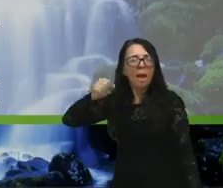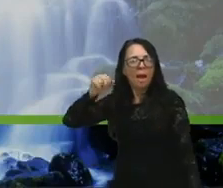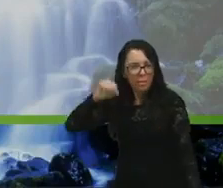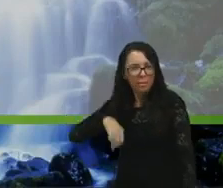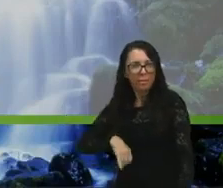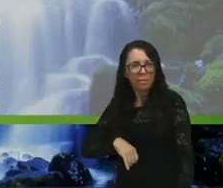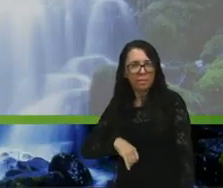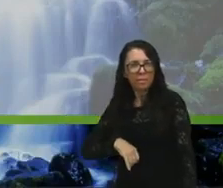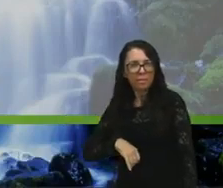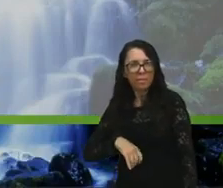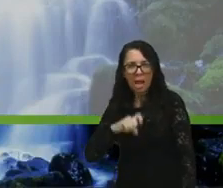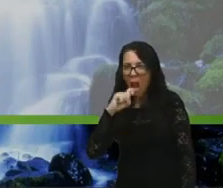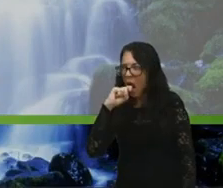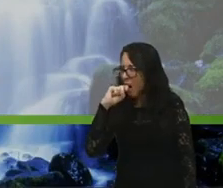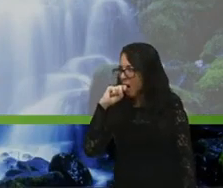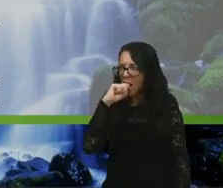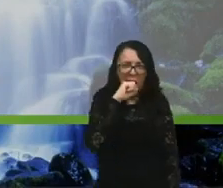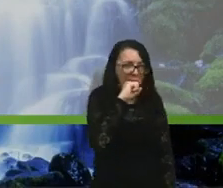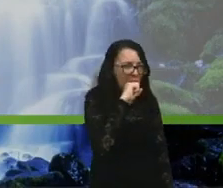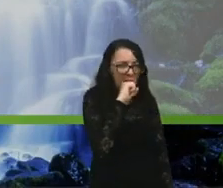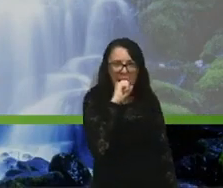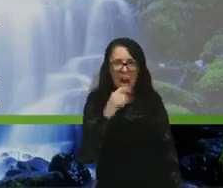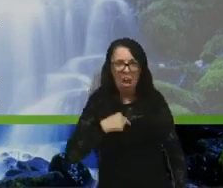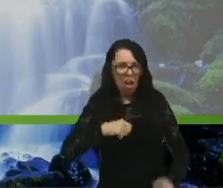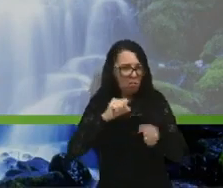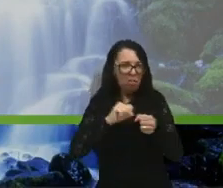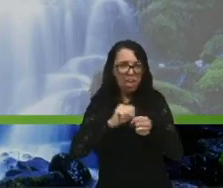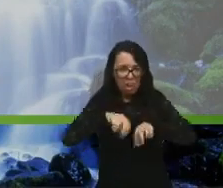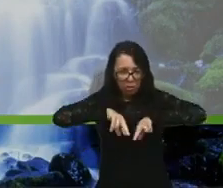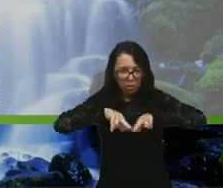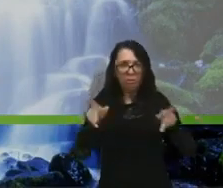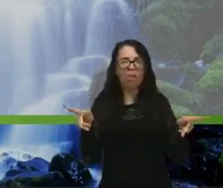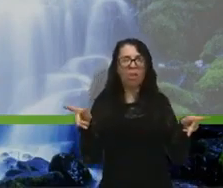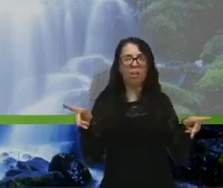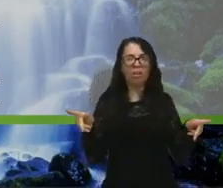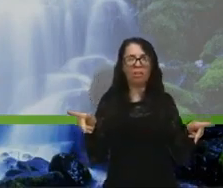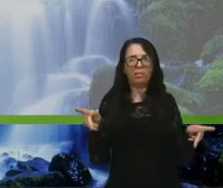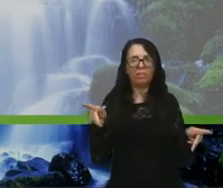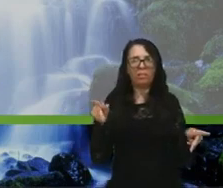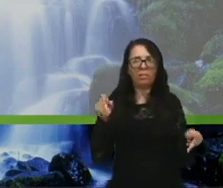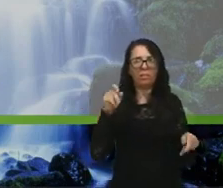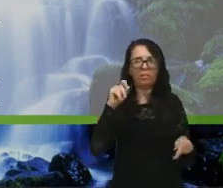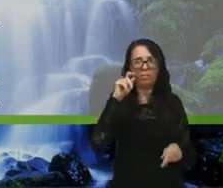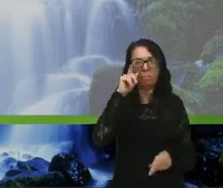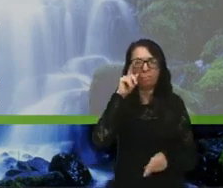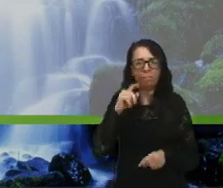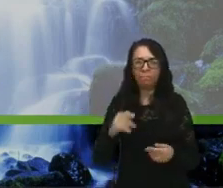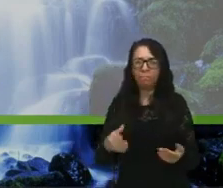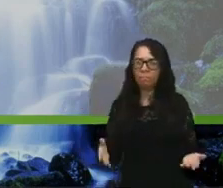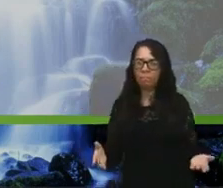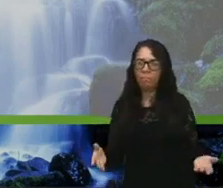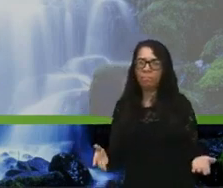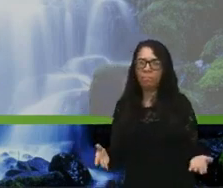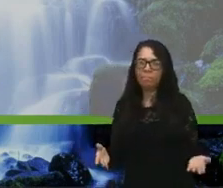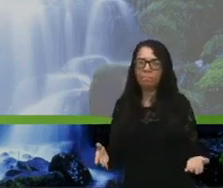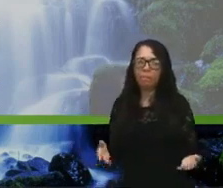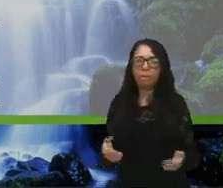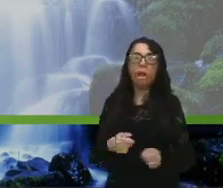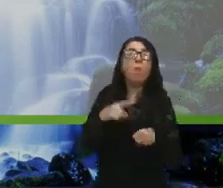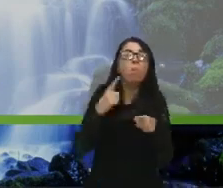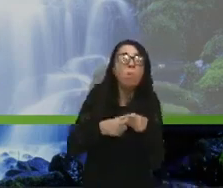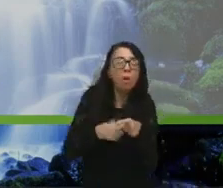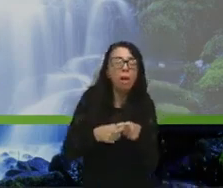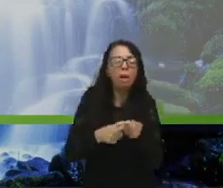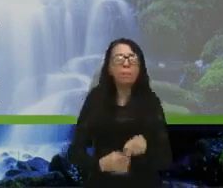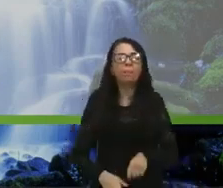fé, cheio de temor a Deus, íntegro, vendeu a sua propriedade, distribuiu,